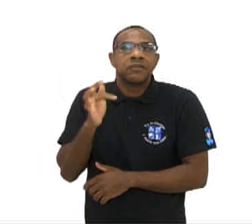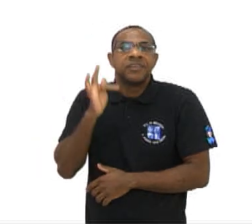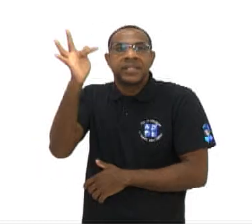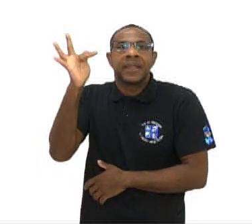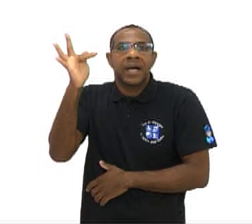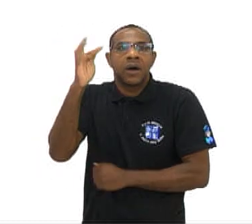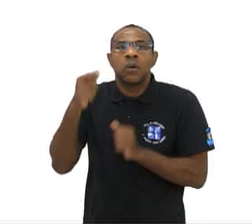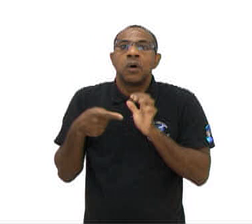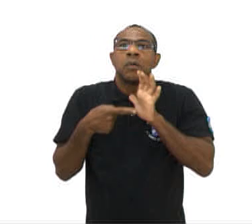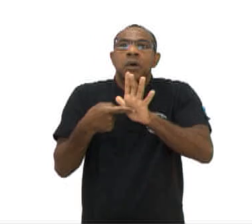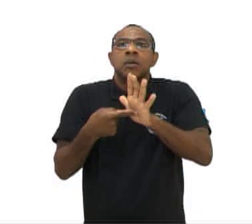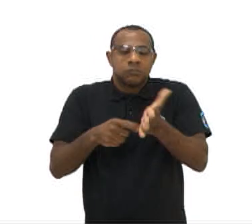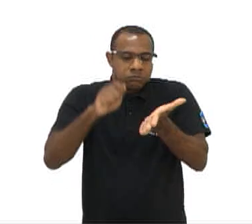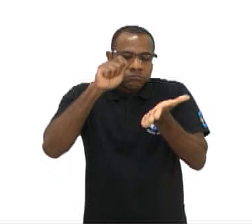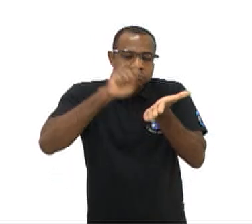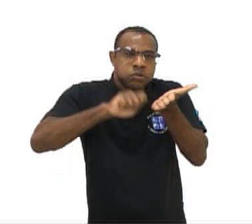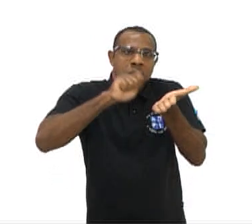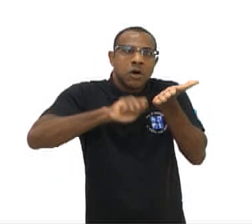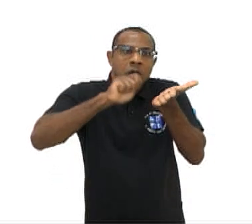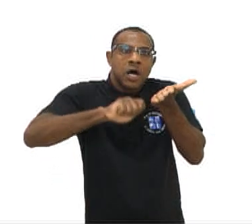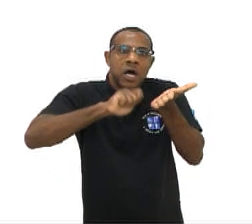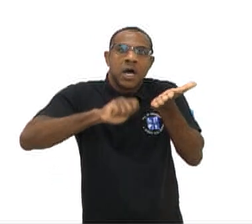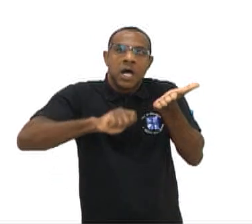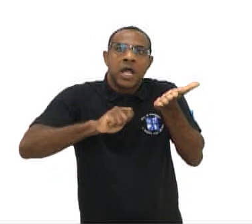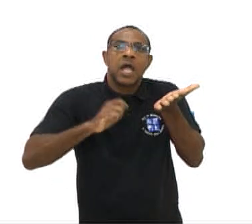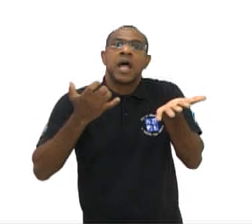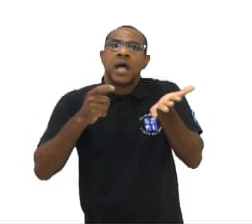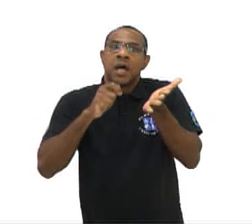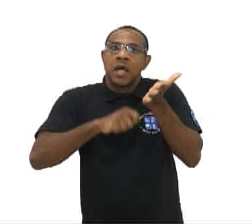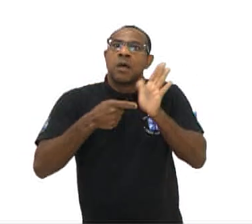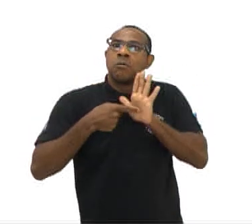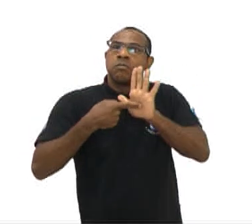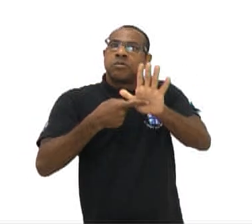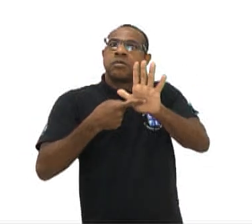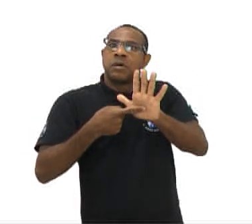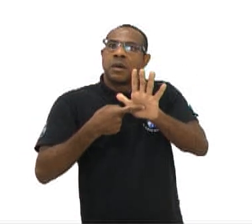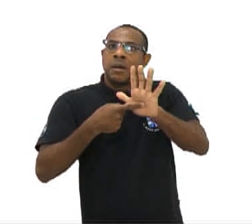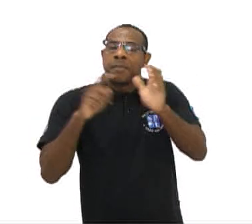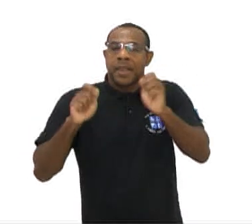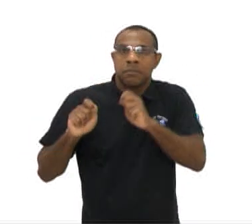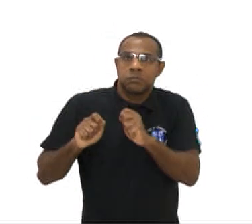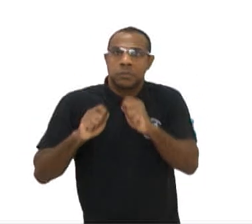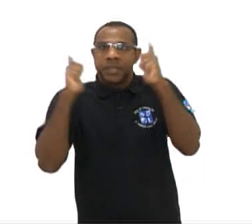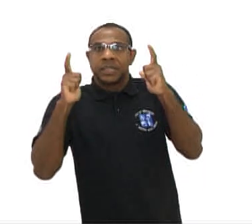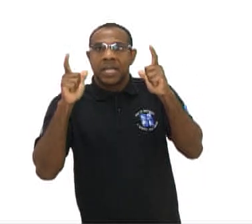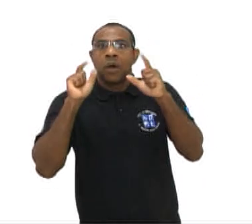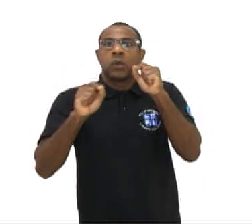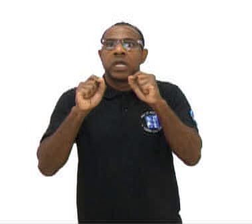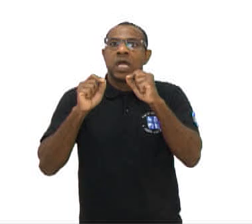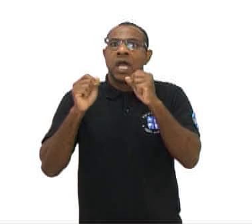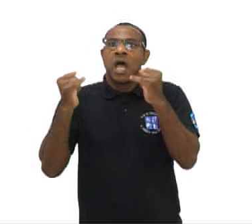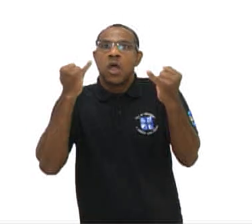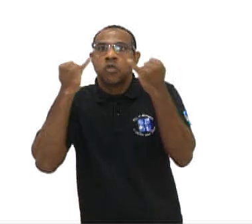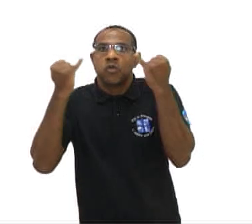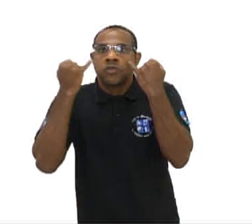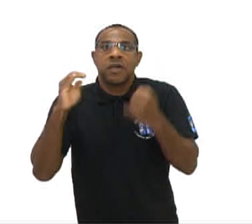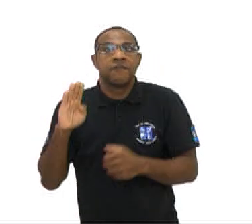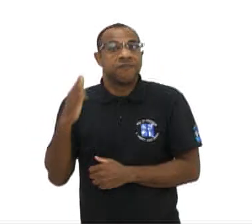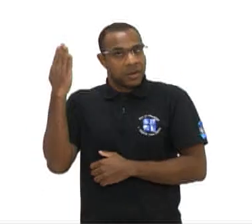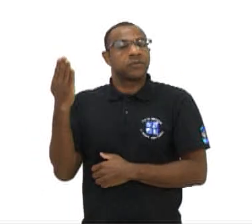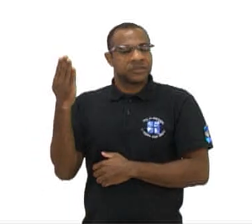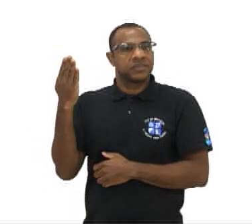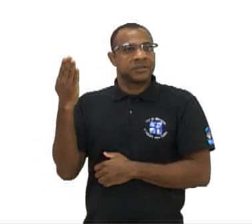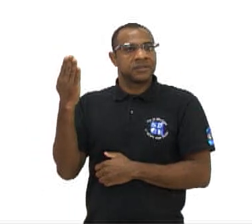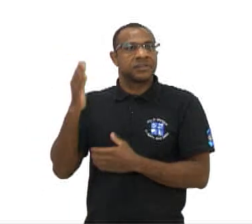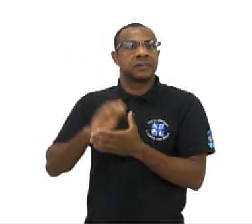informações importantes para nos alertar sobre as notícias falsas. Então, isso já é do governo e